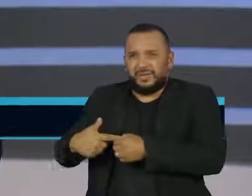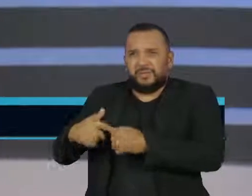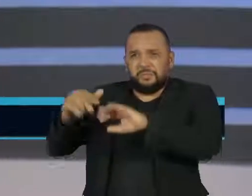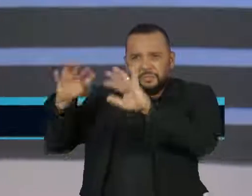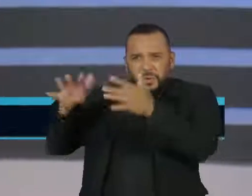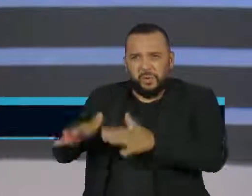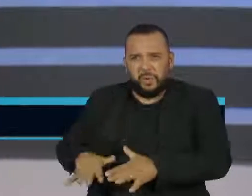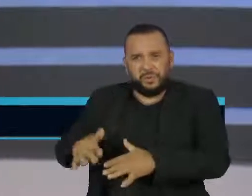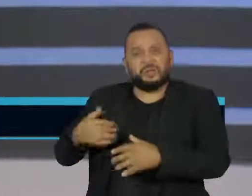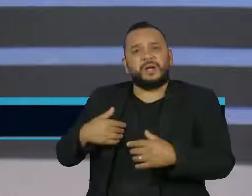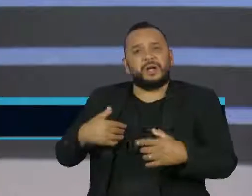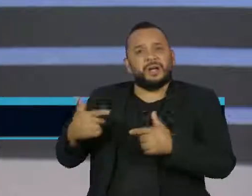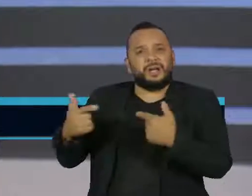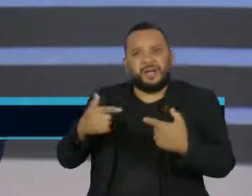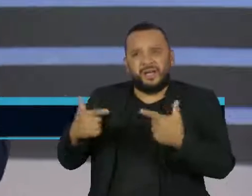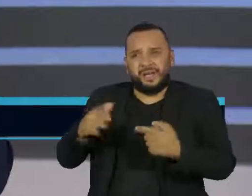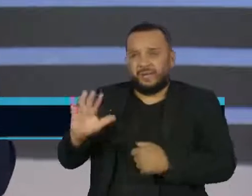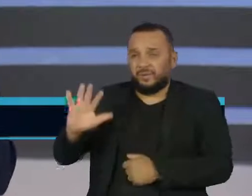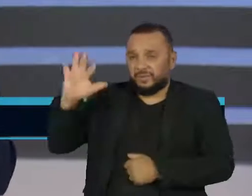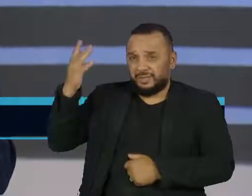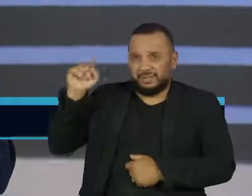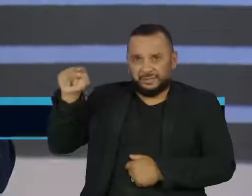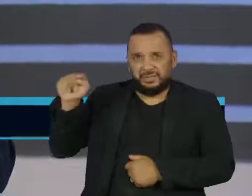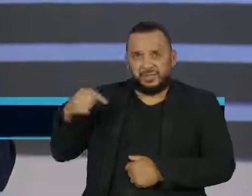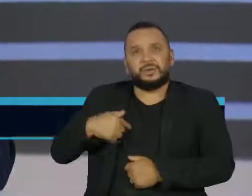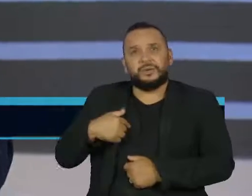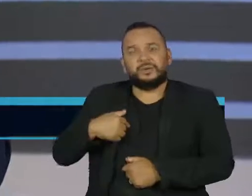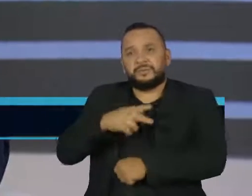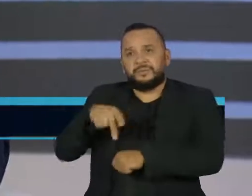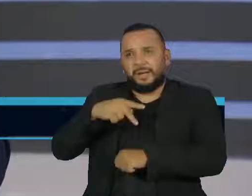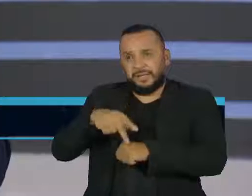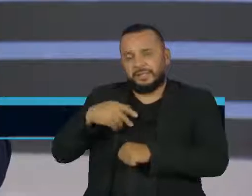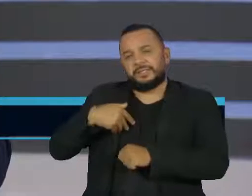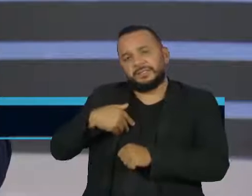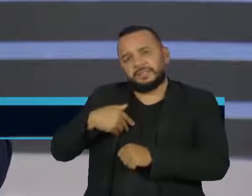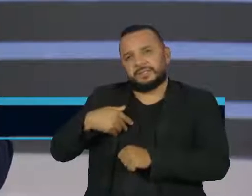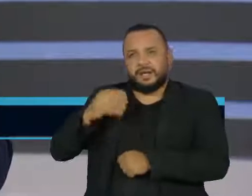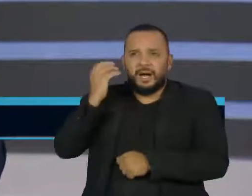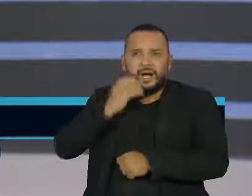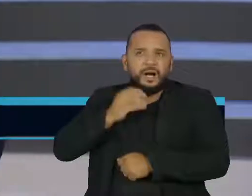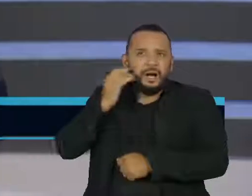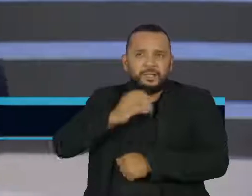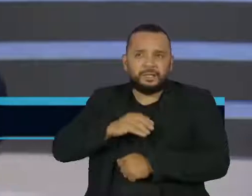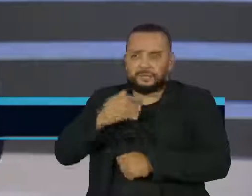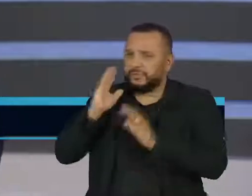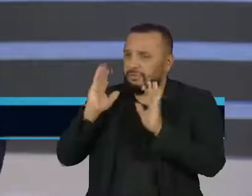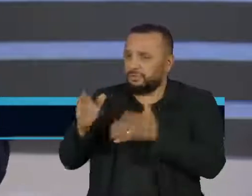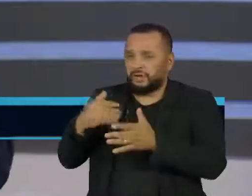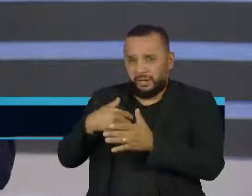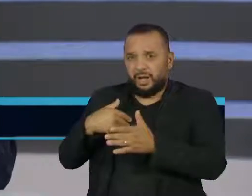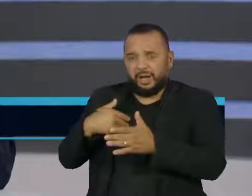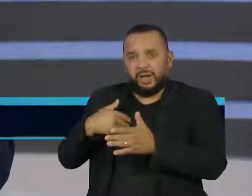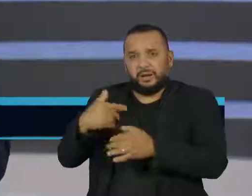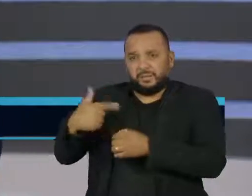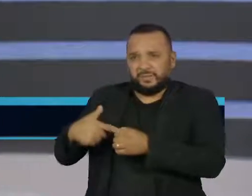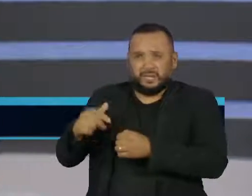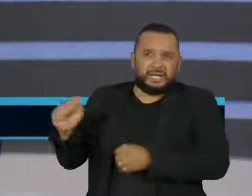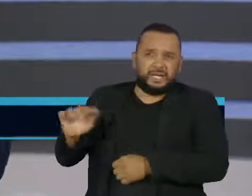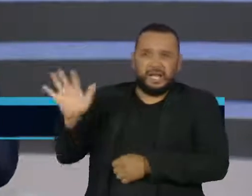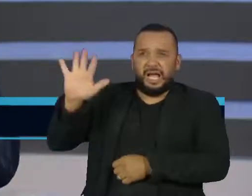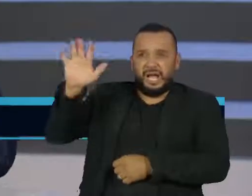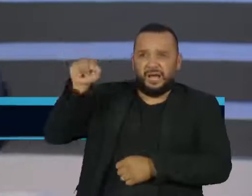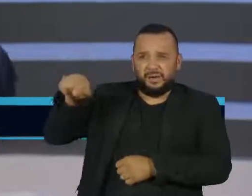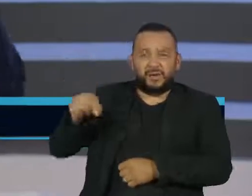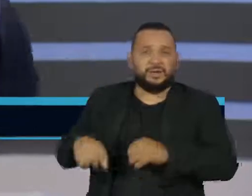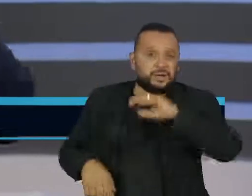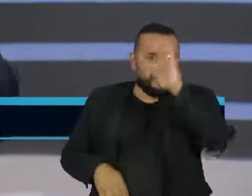1973, na Guerra do Yom Kippur, e a resposta dada pelos países árabes produtores ao OPEP quadruplicou o preço do petróleo e aí